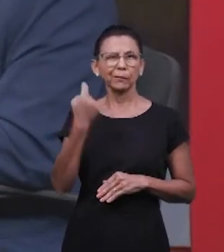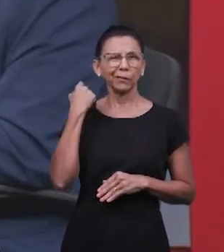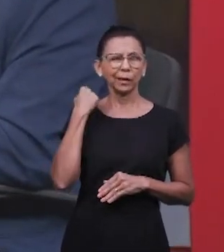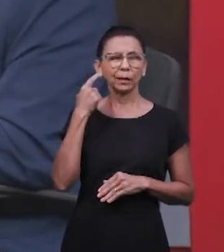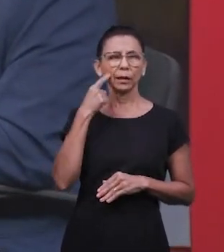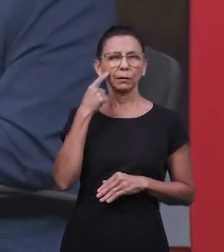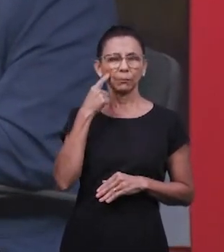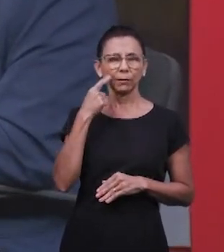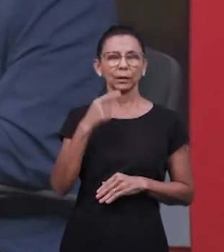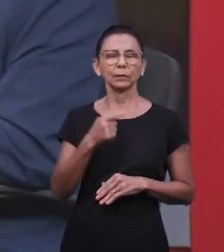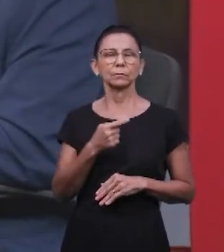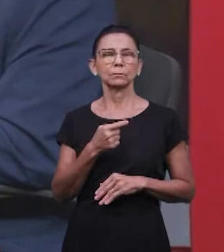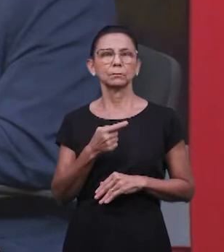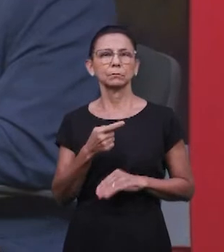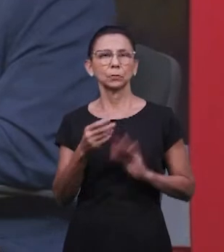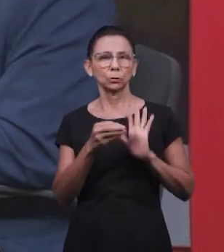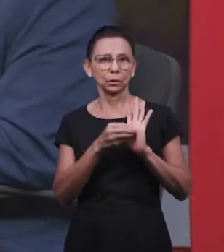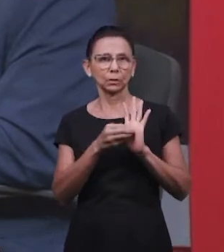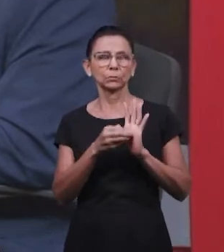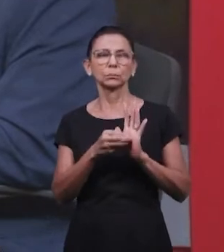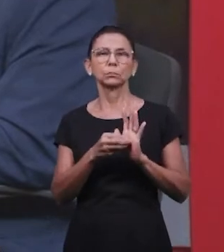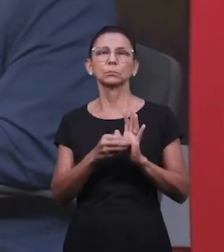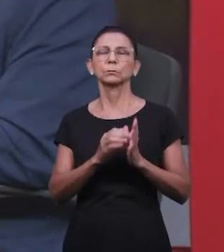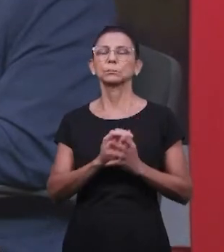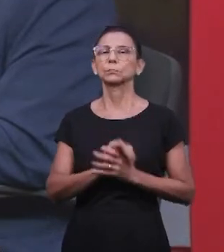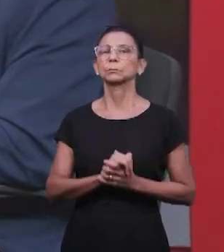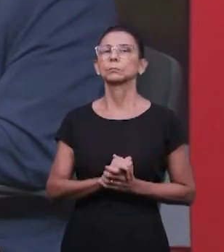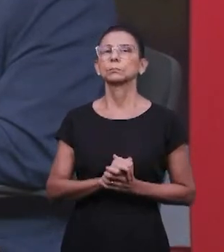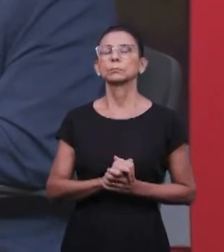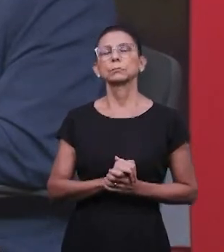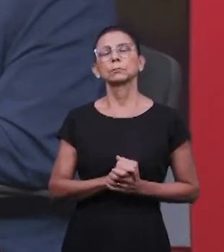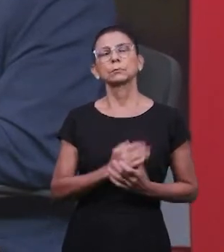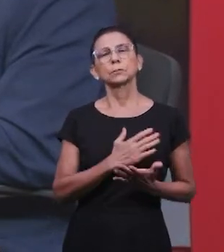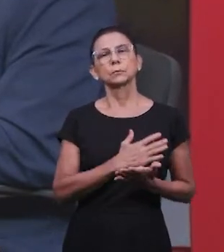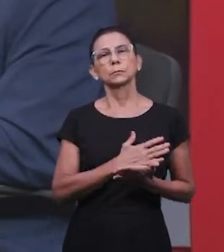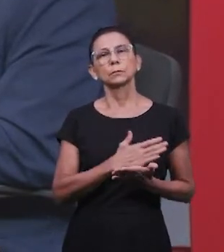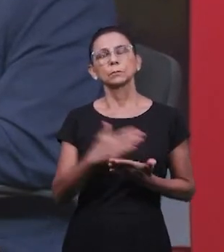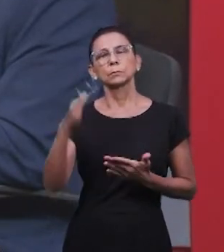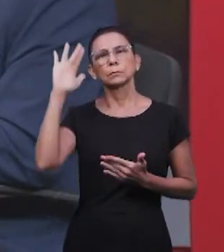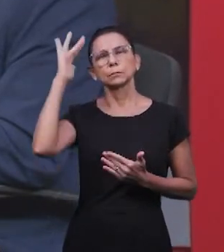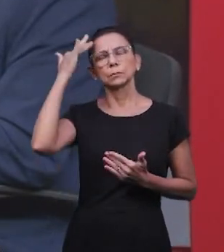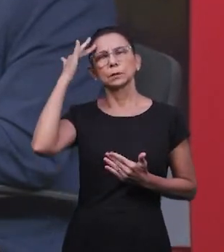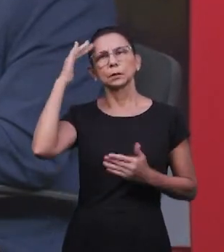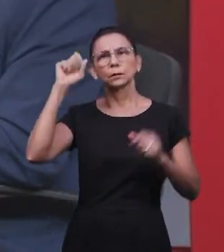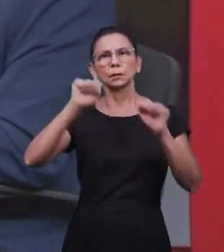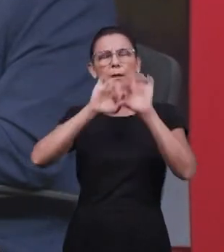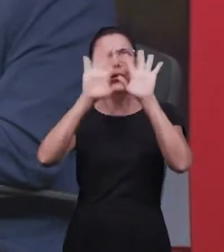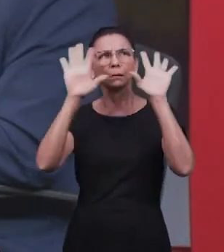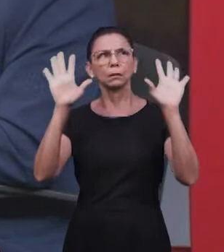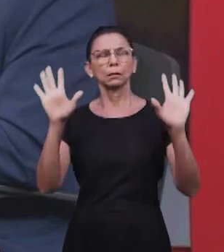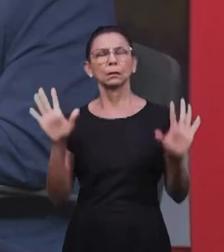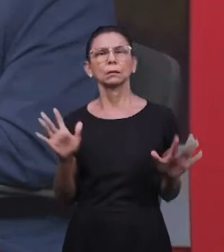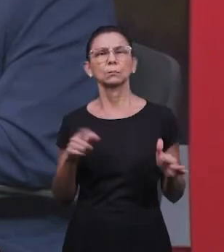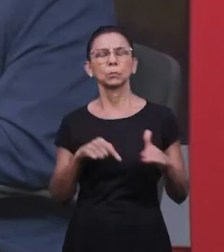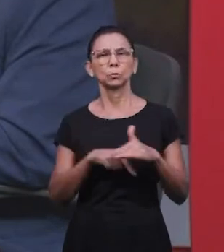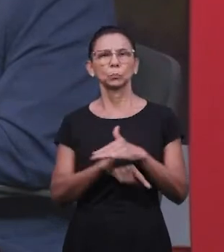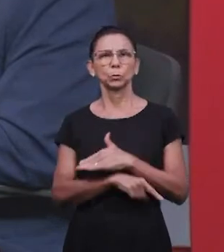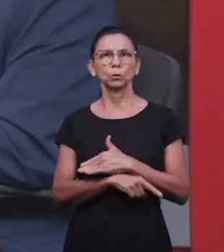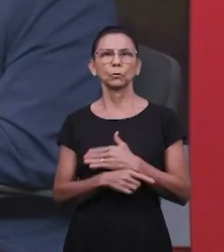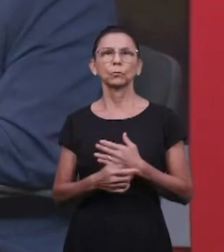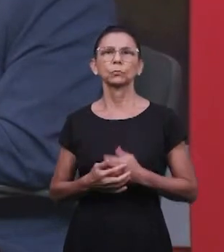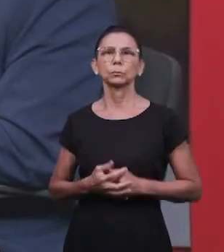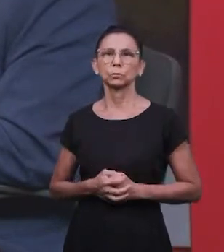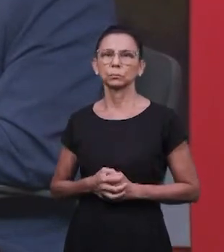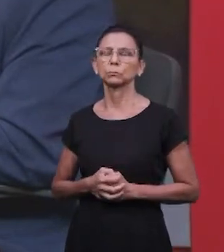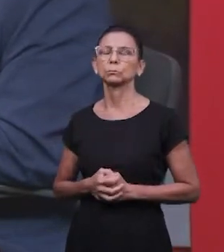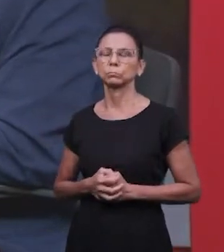produzido na semana passada, e você vai começar a entender de maneira mais aprofundada a direção, a linha